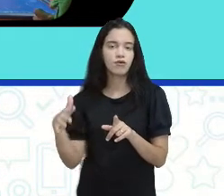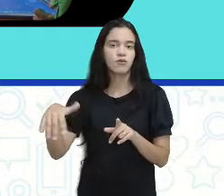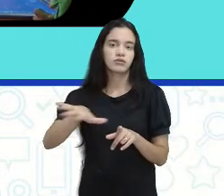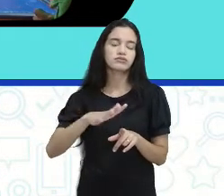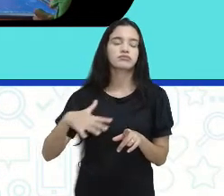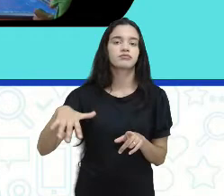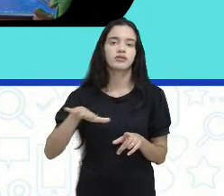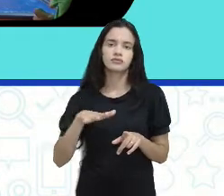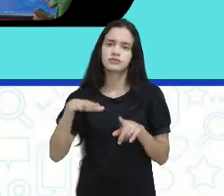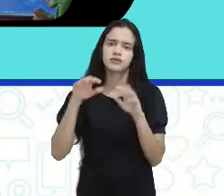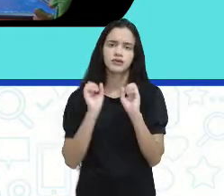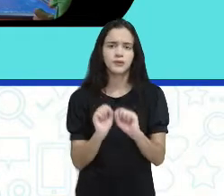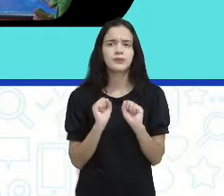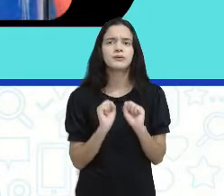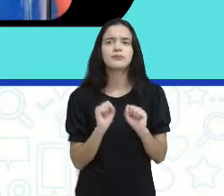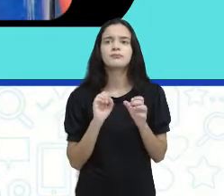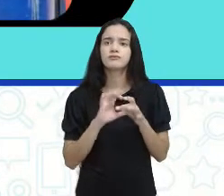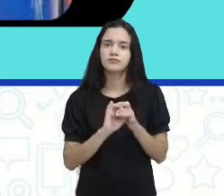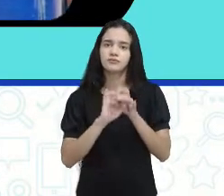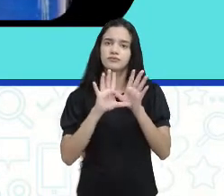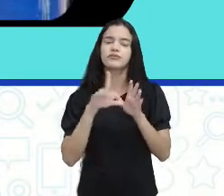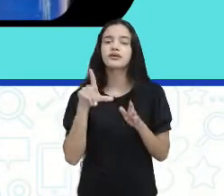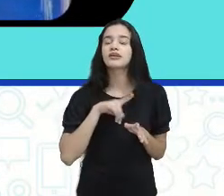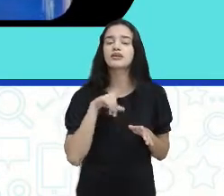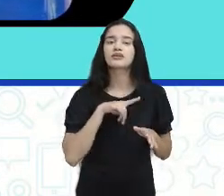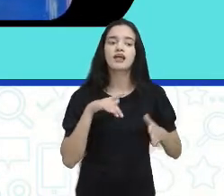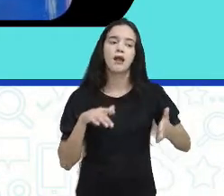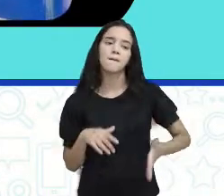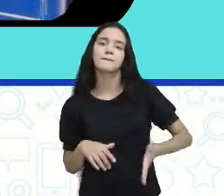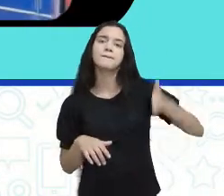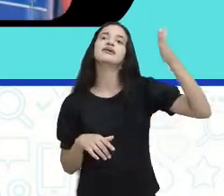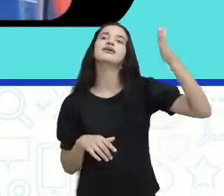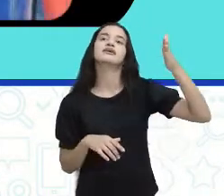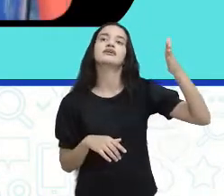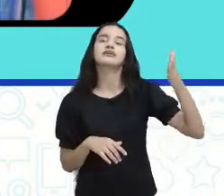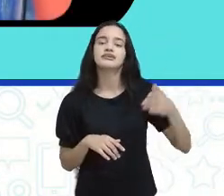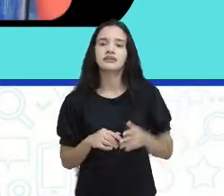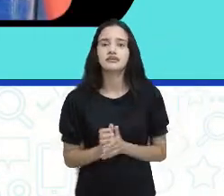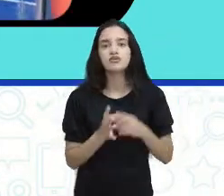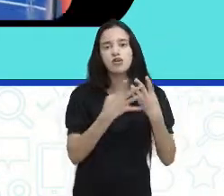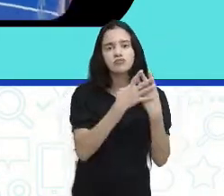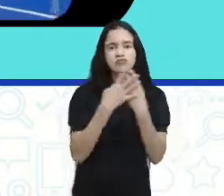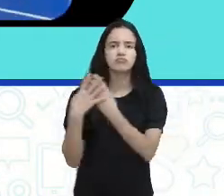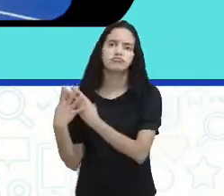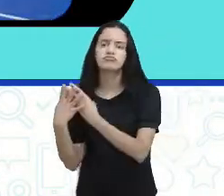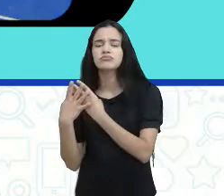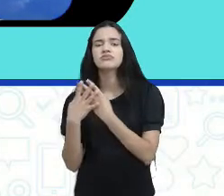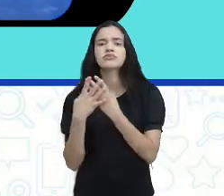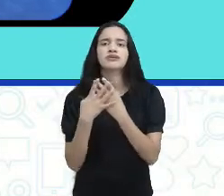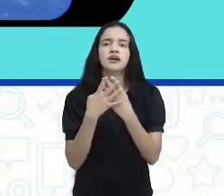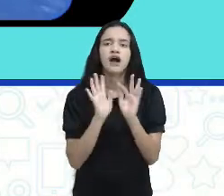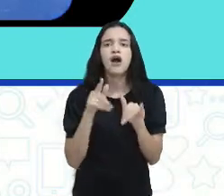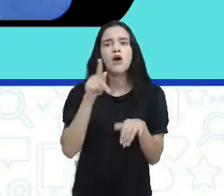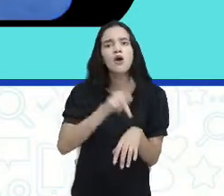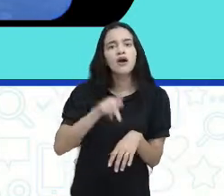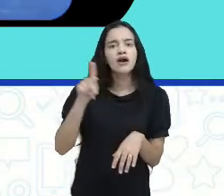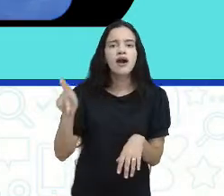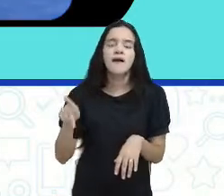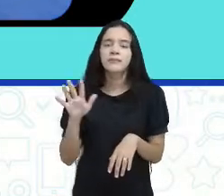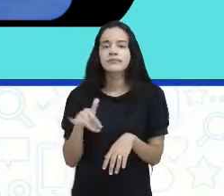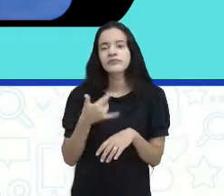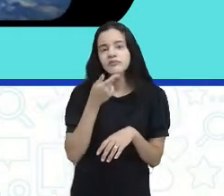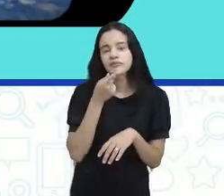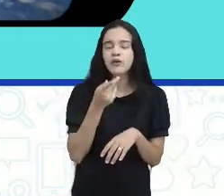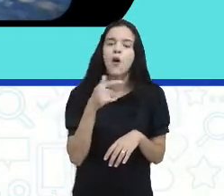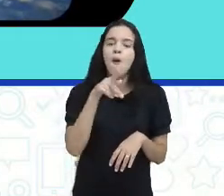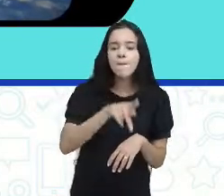espaço que possa, né, que tem essa parede perto, que dê para colocar uma rede, leva a rede, pega a rede aí com o professor, diz, professor, vamos levar